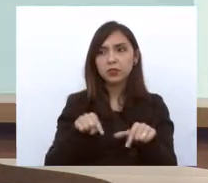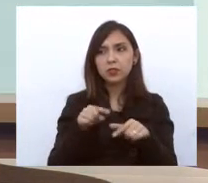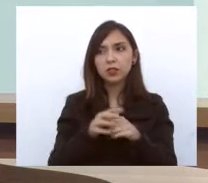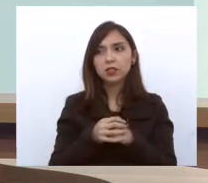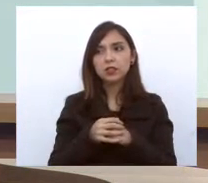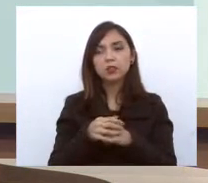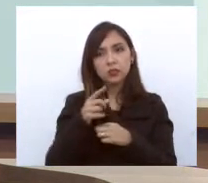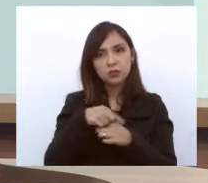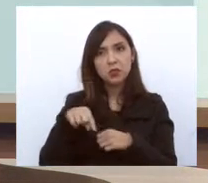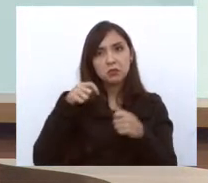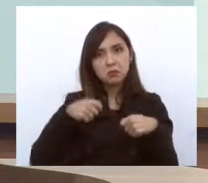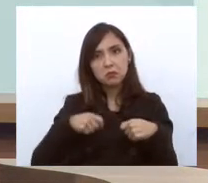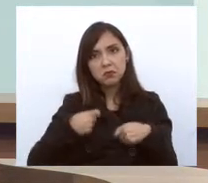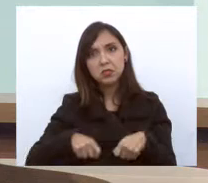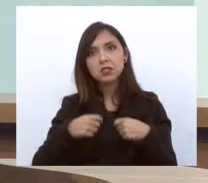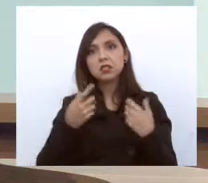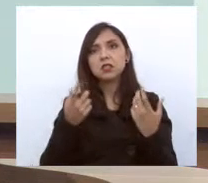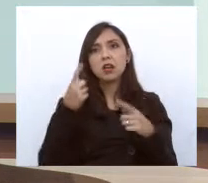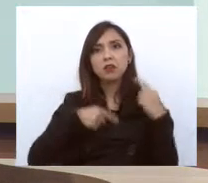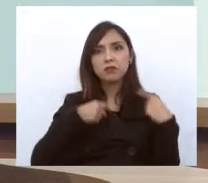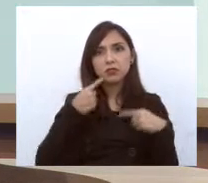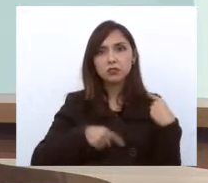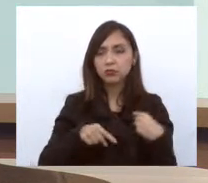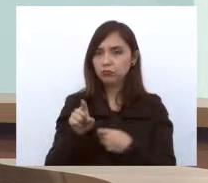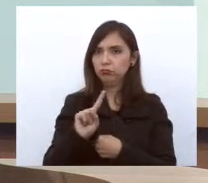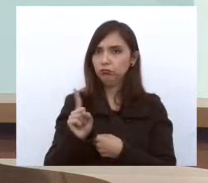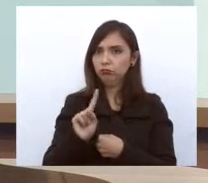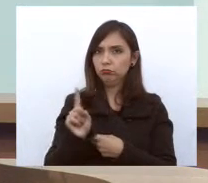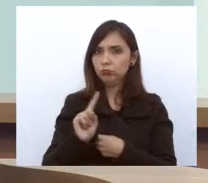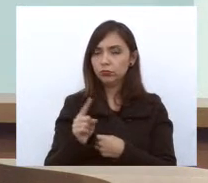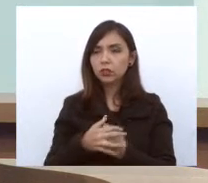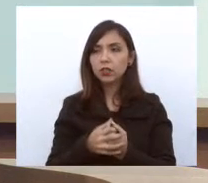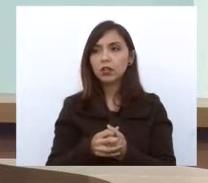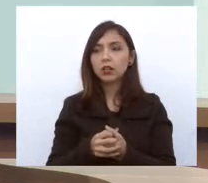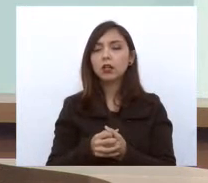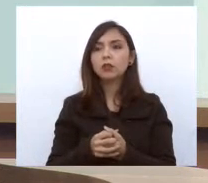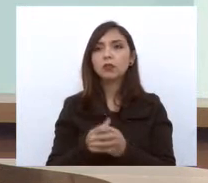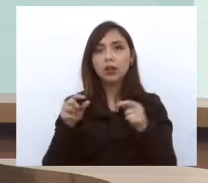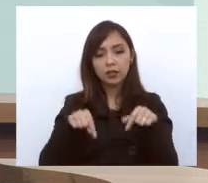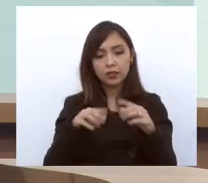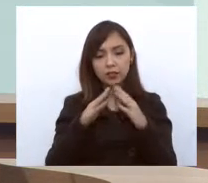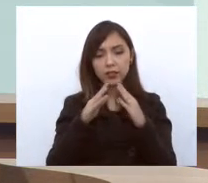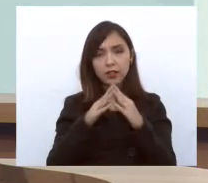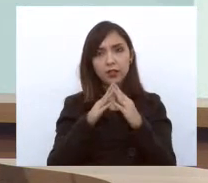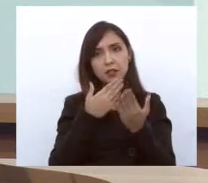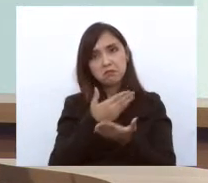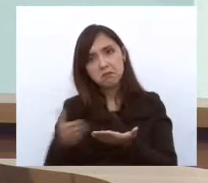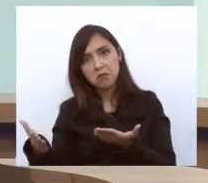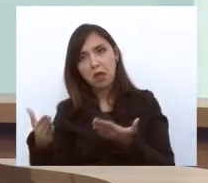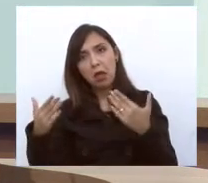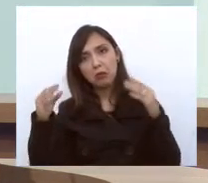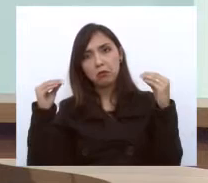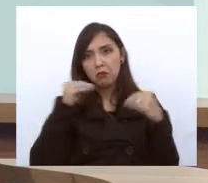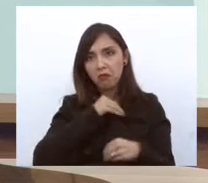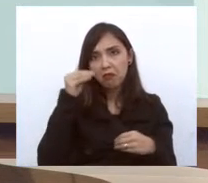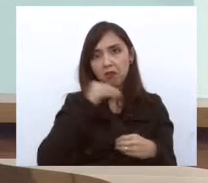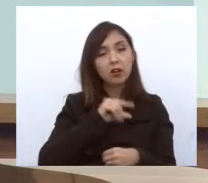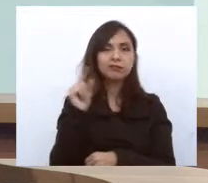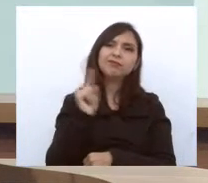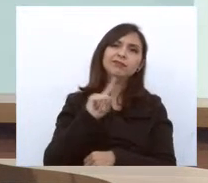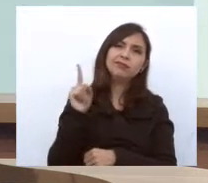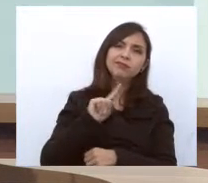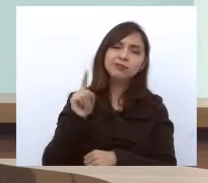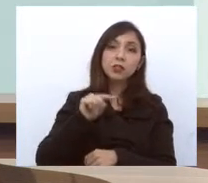a gente tinha que deliberar para depois discutir. Não. Não, e nossa casa não perde força, como falaram aqui para mim, que perderia